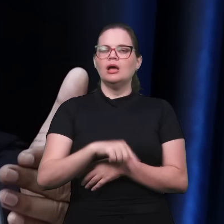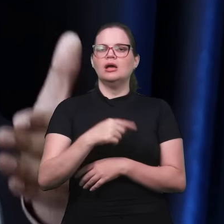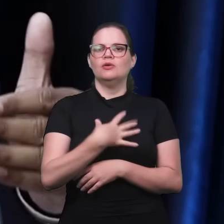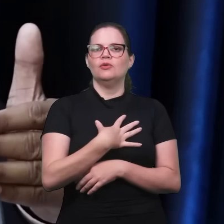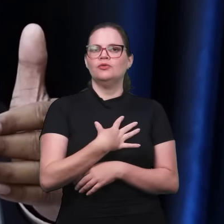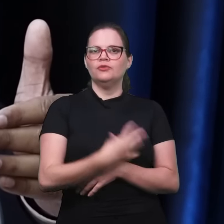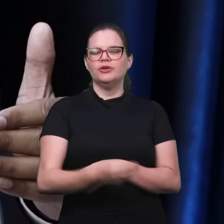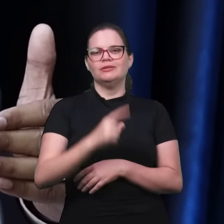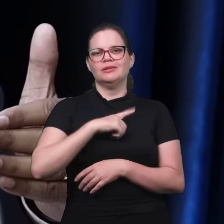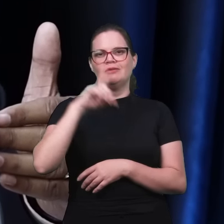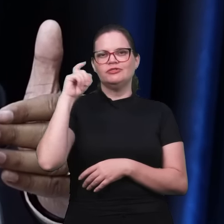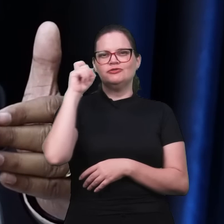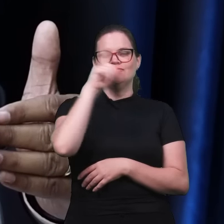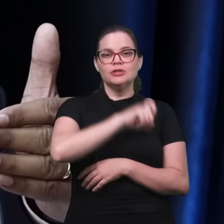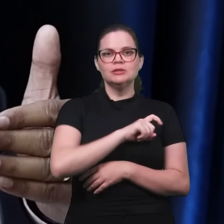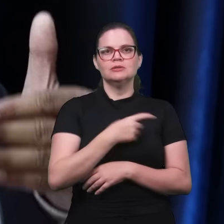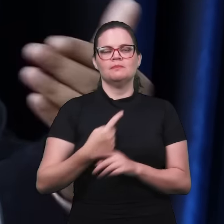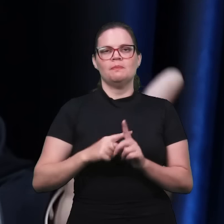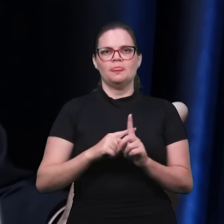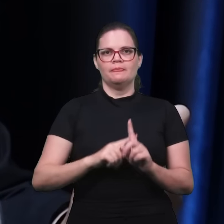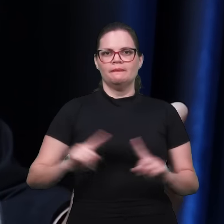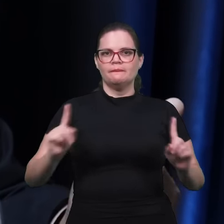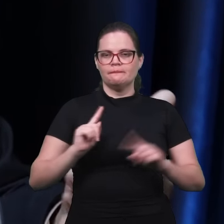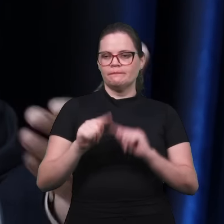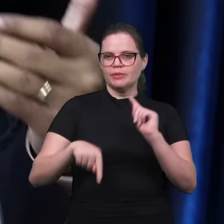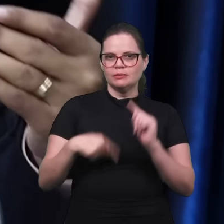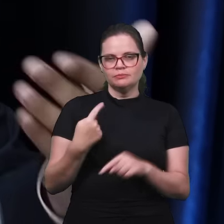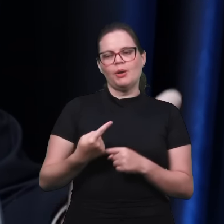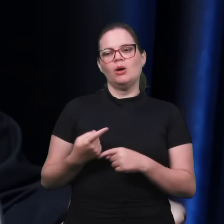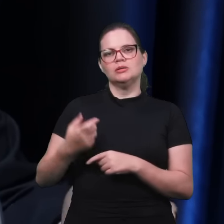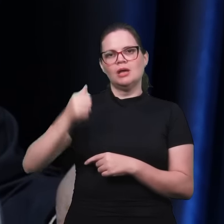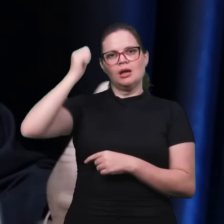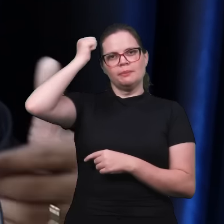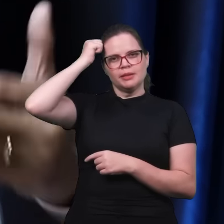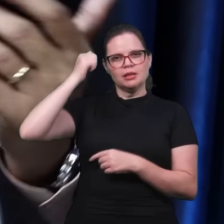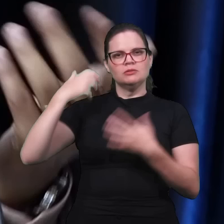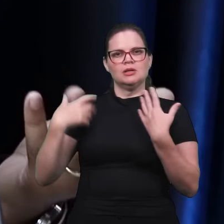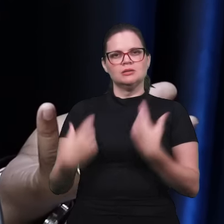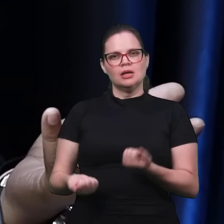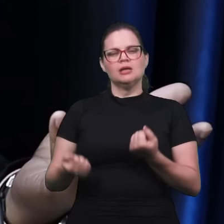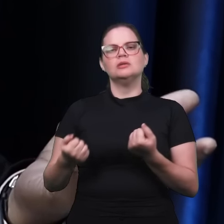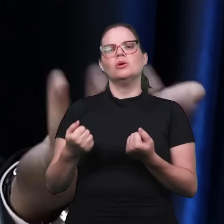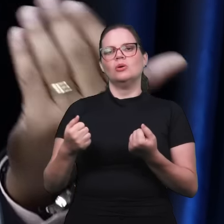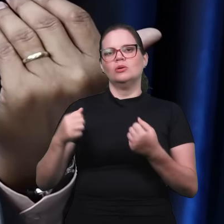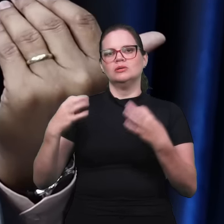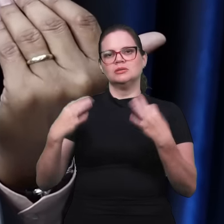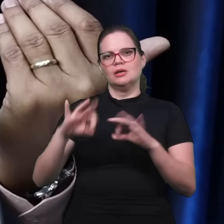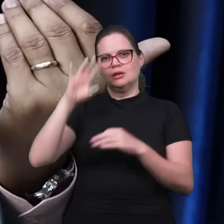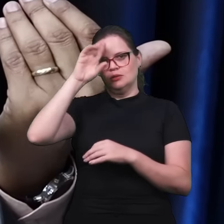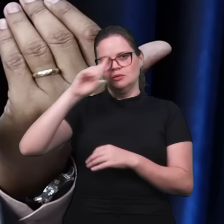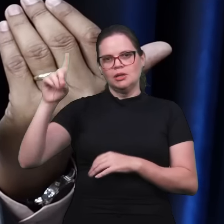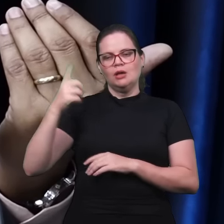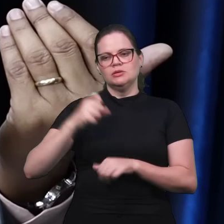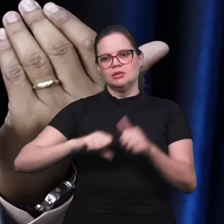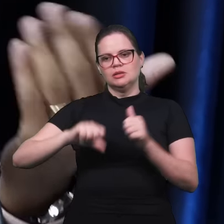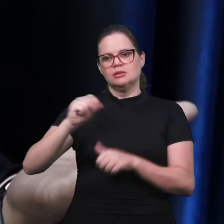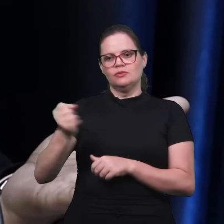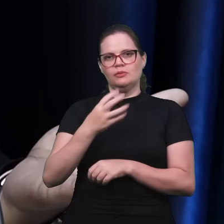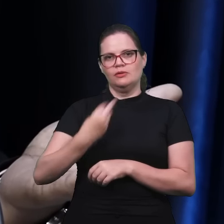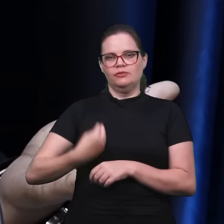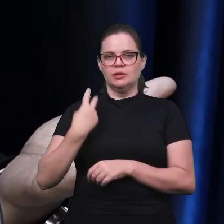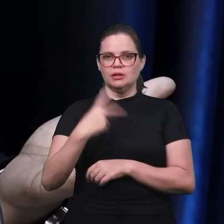entrou em dificuldades, mas se converteu e se cumpriu na vida dele. Onde há arrependimento, Deus transforma